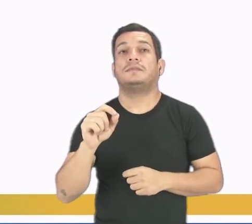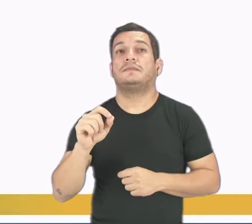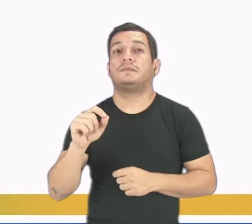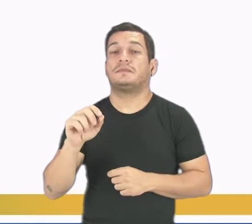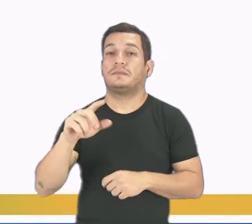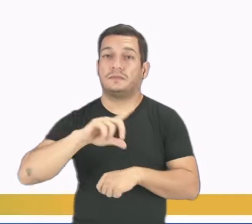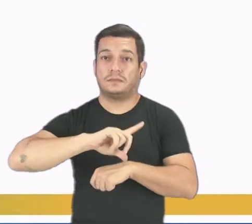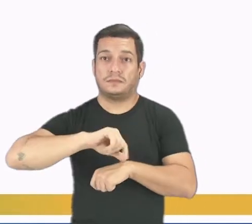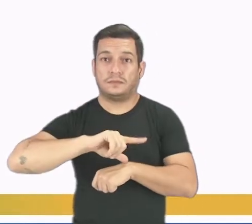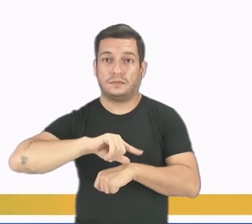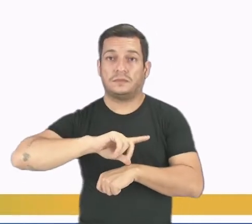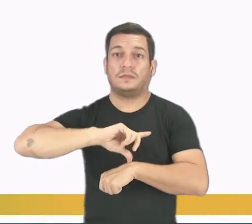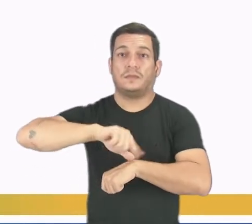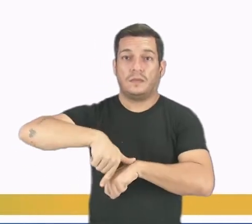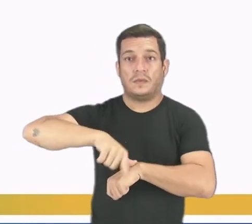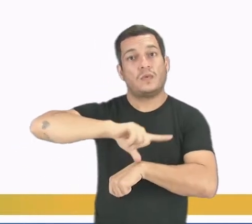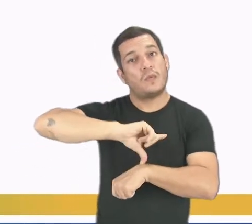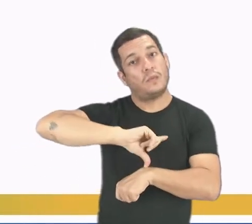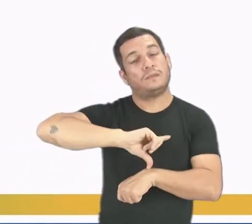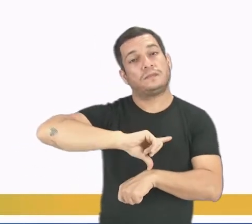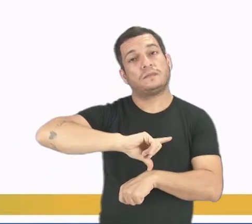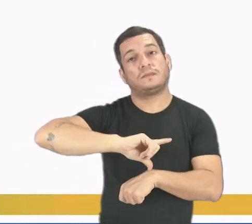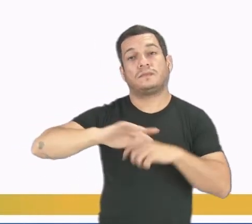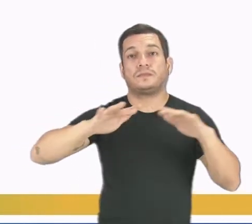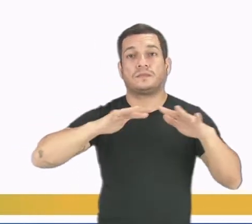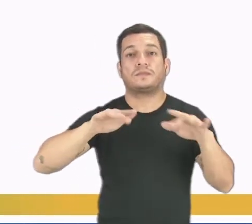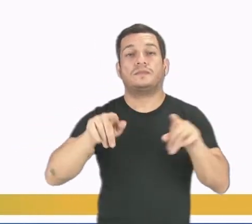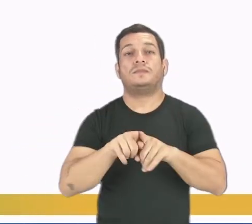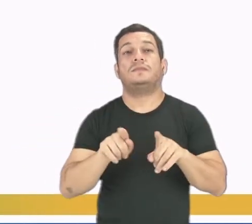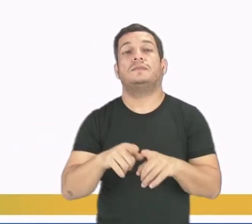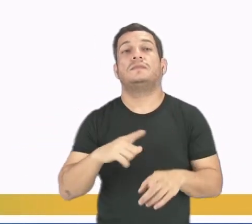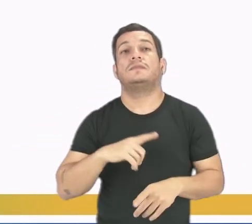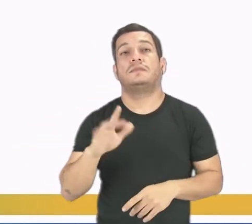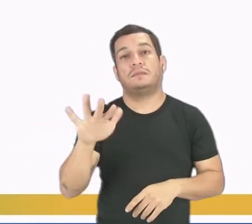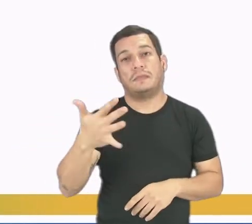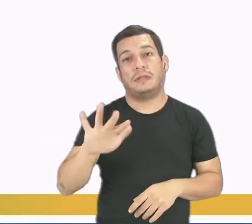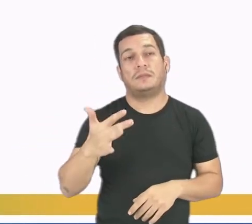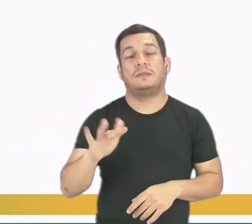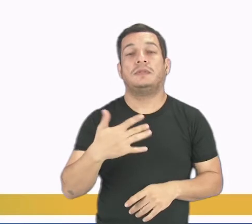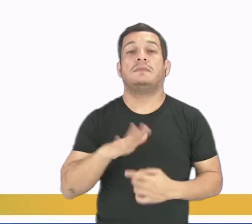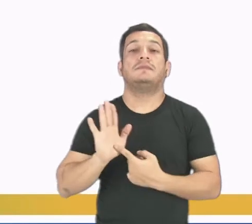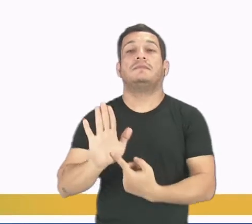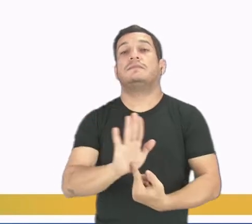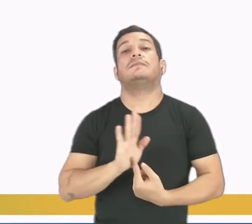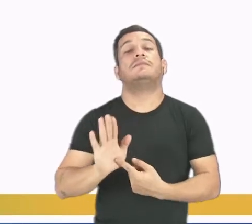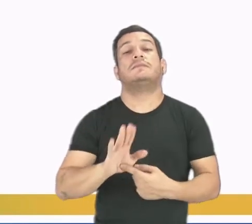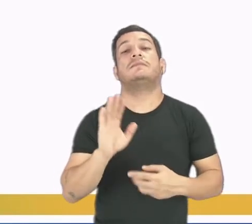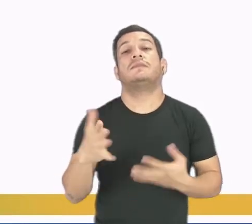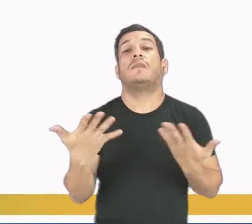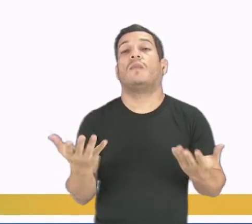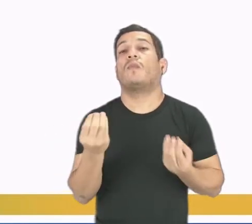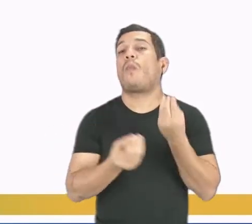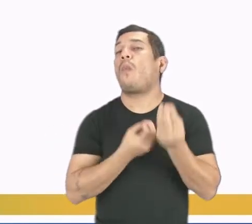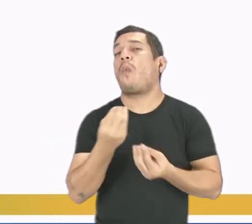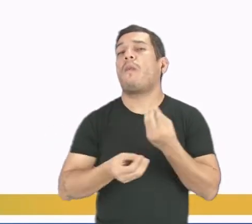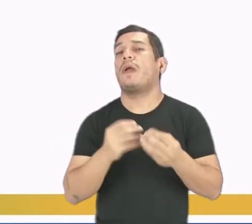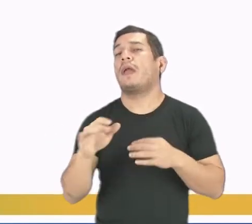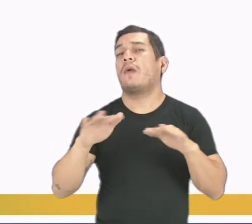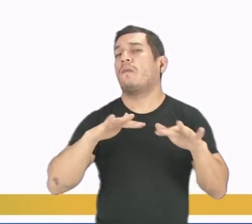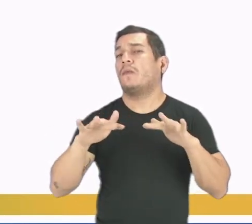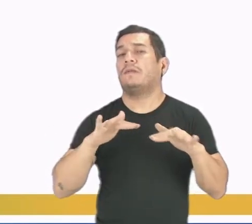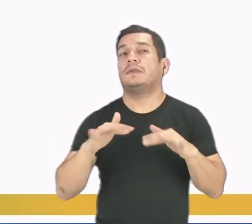vetorial, tá? Para encontrar a força na qual iria determinar o momento. Então, já na terceira imagem,